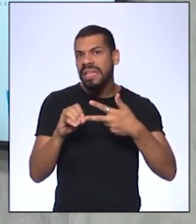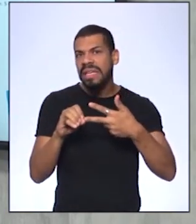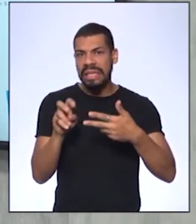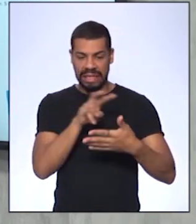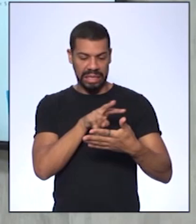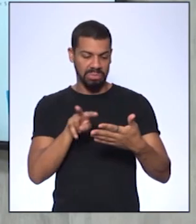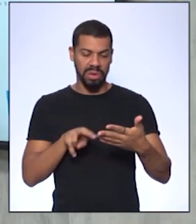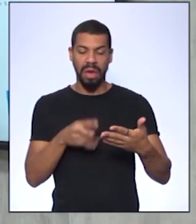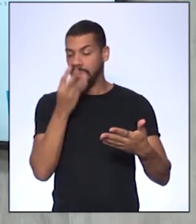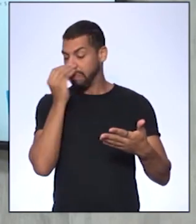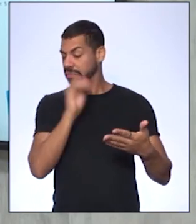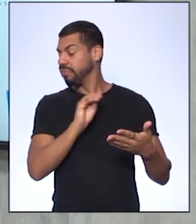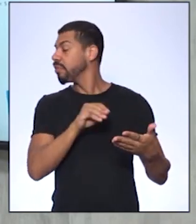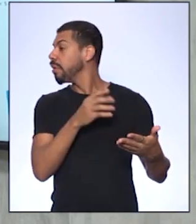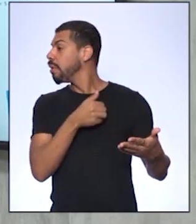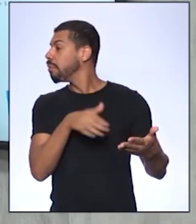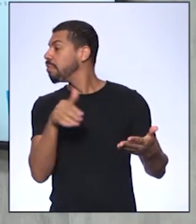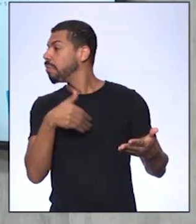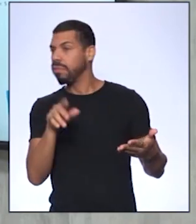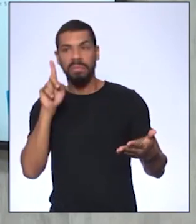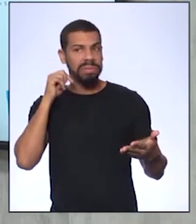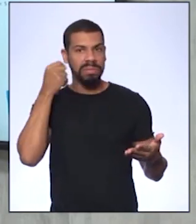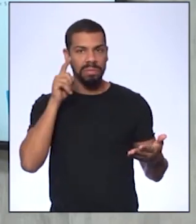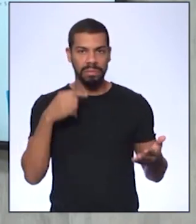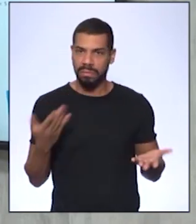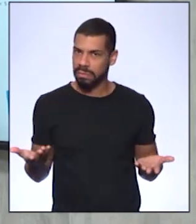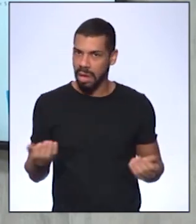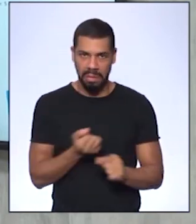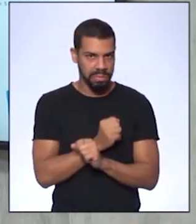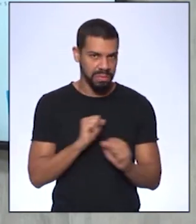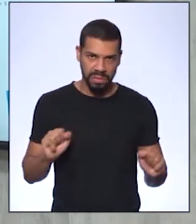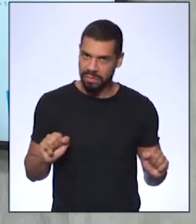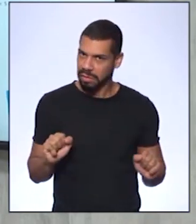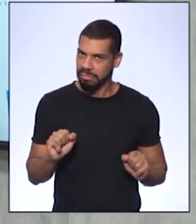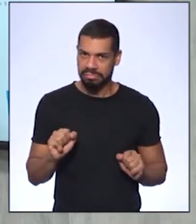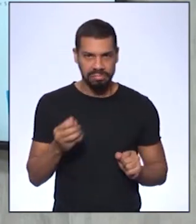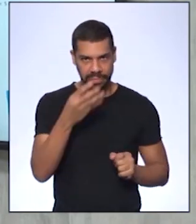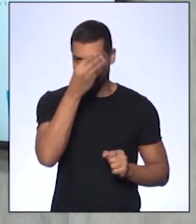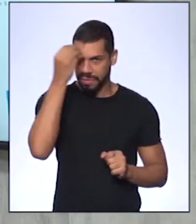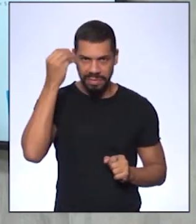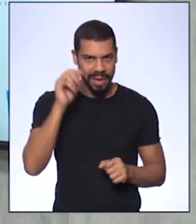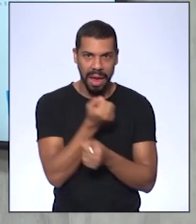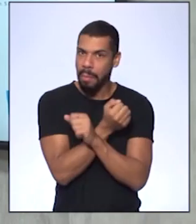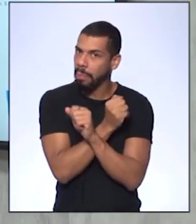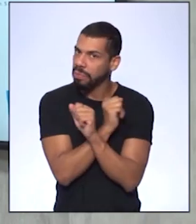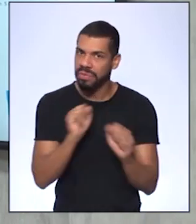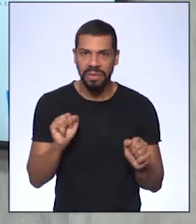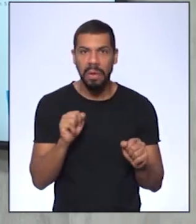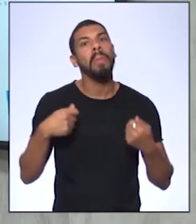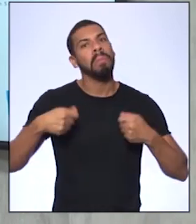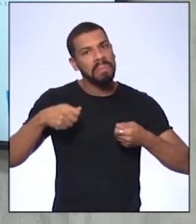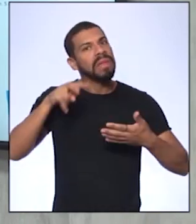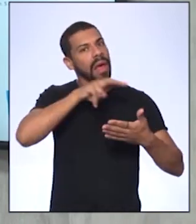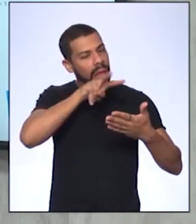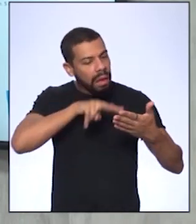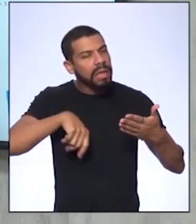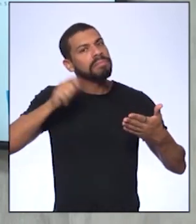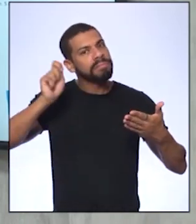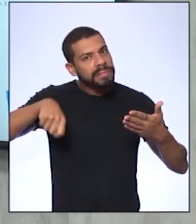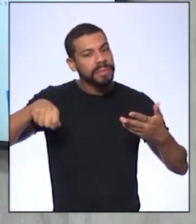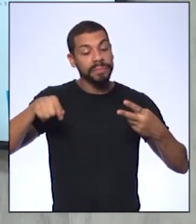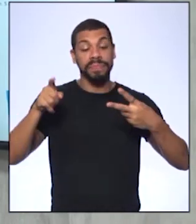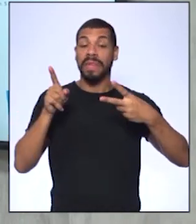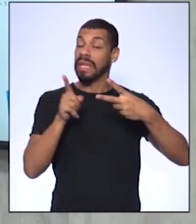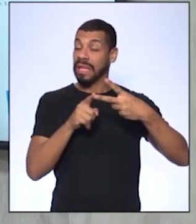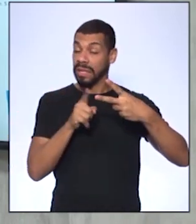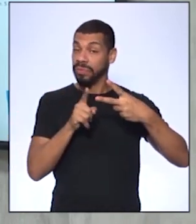Enem sem ler os textos. Isso aí, se alguém um dia te disse que era possível, esquece, não é possível. Segunda parte, se a